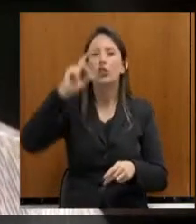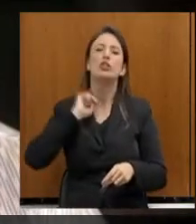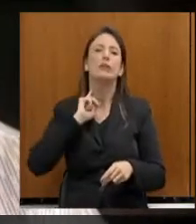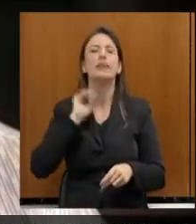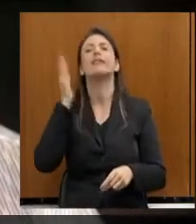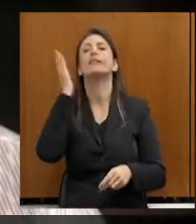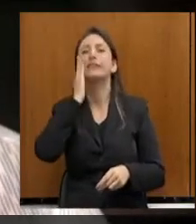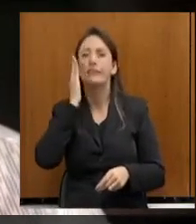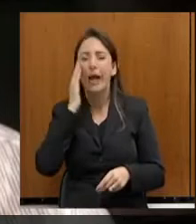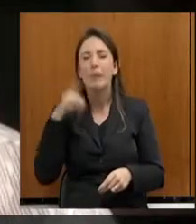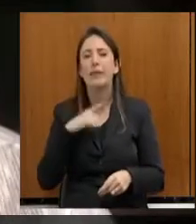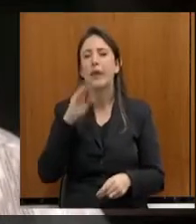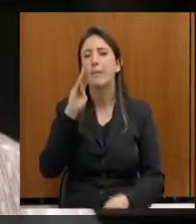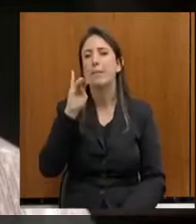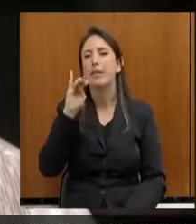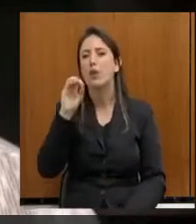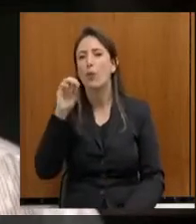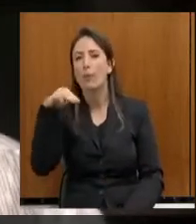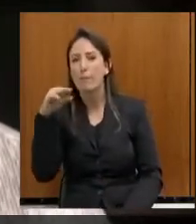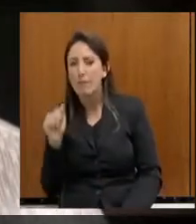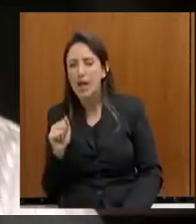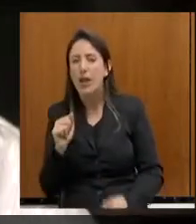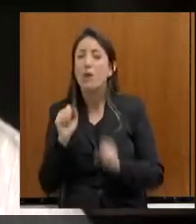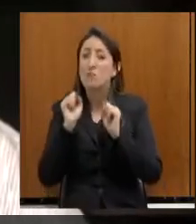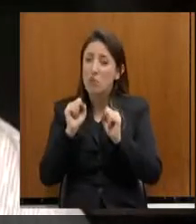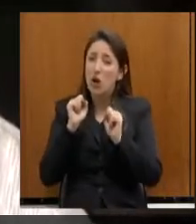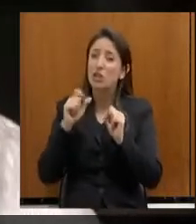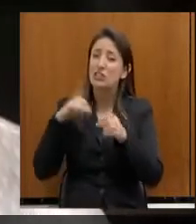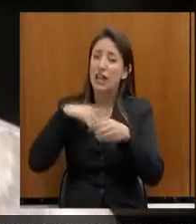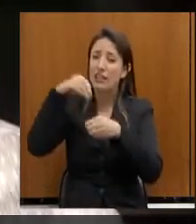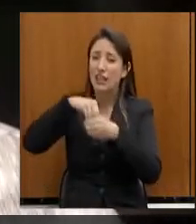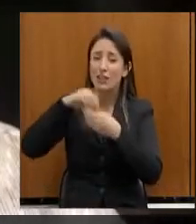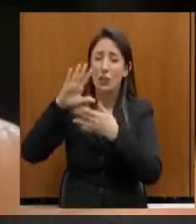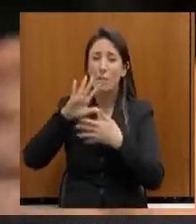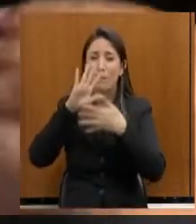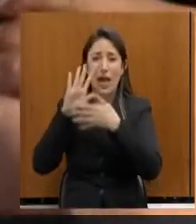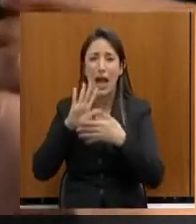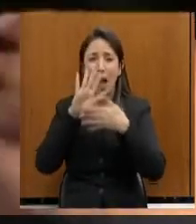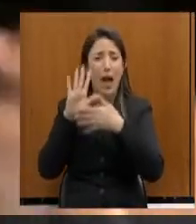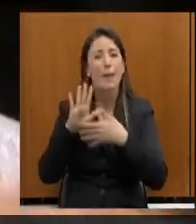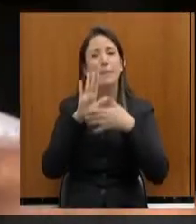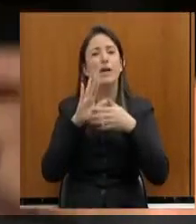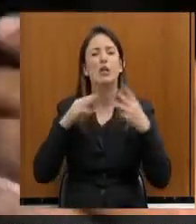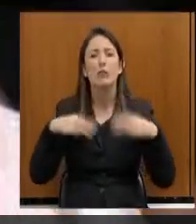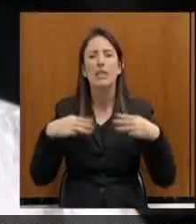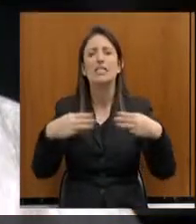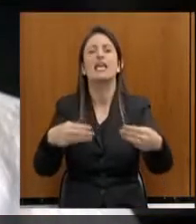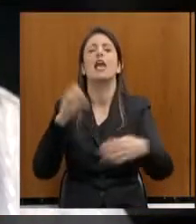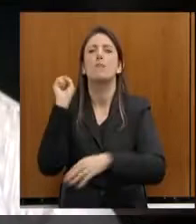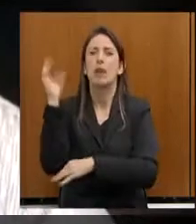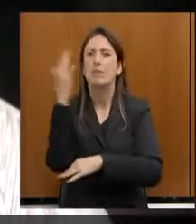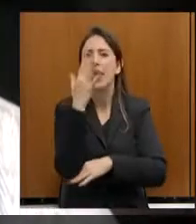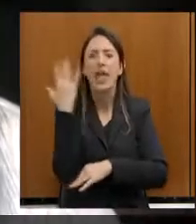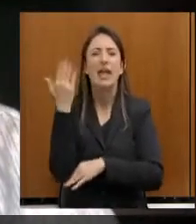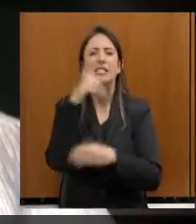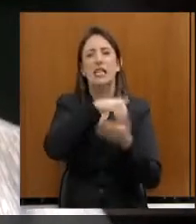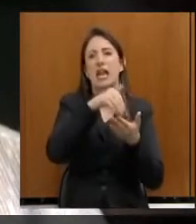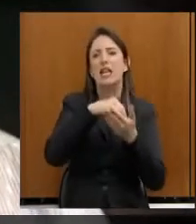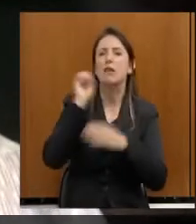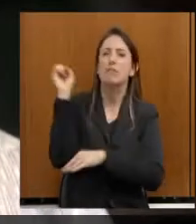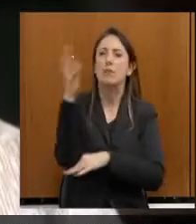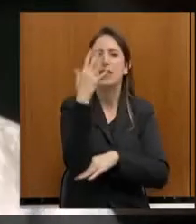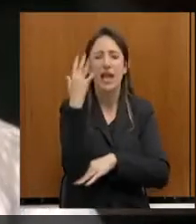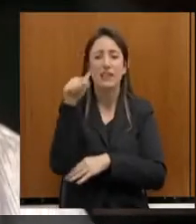nós estamos no Bioma que pode estar os mapas né lá do Ministério do meio ambiente da própria secretaria do meio ambiente